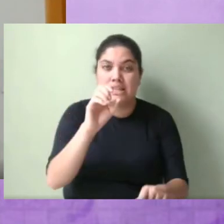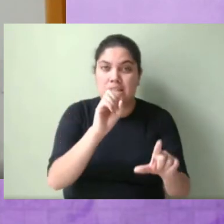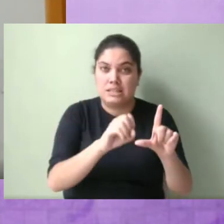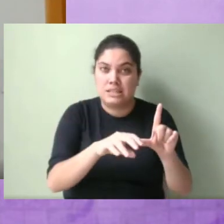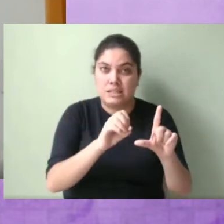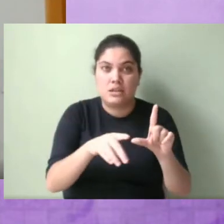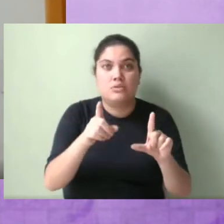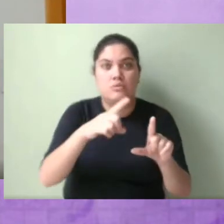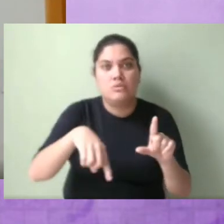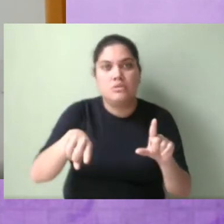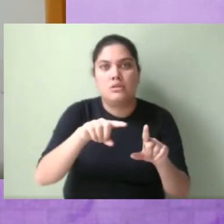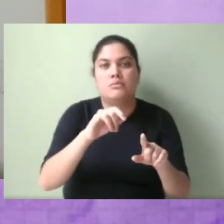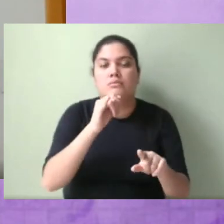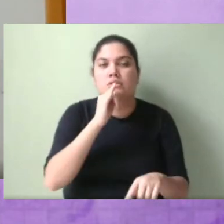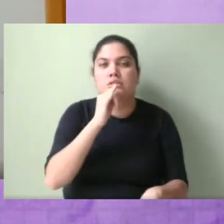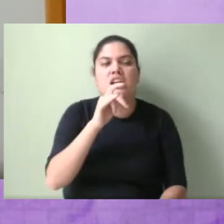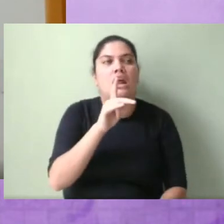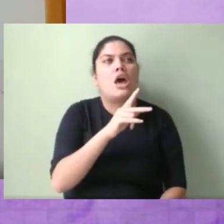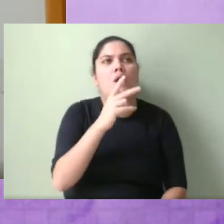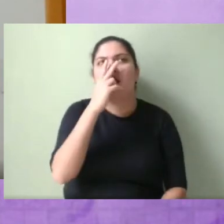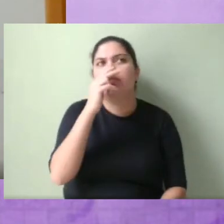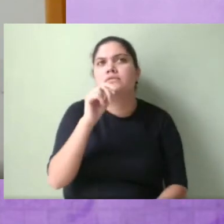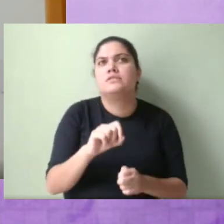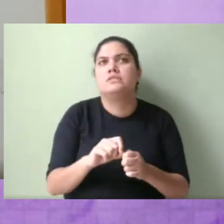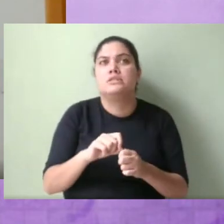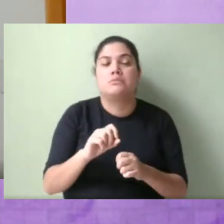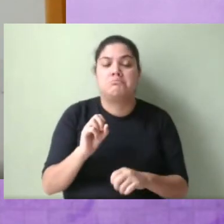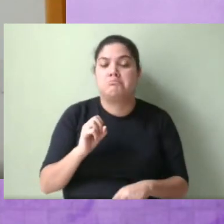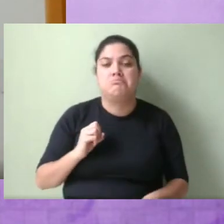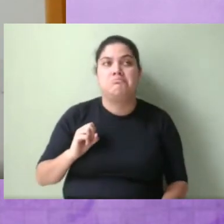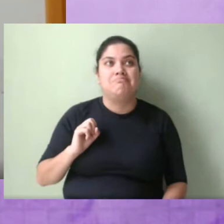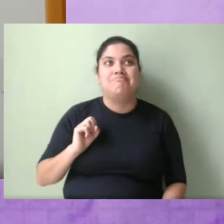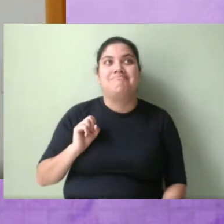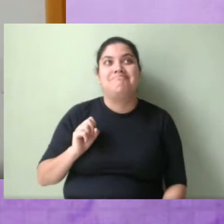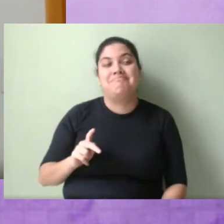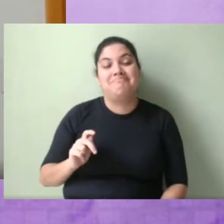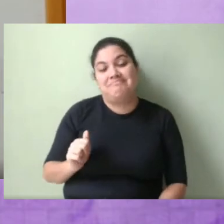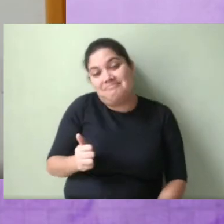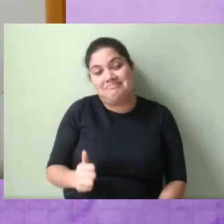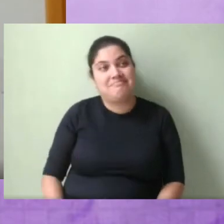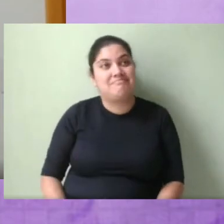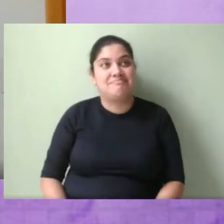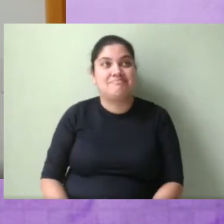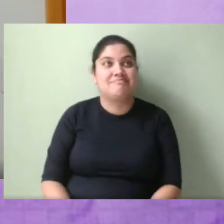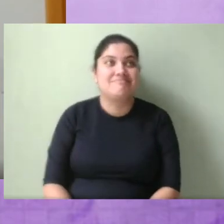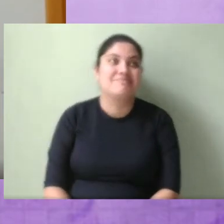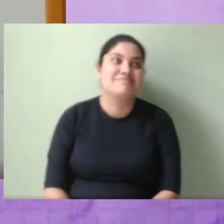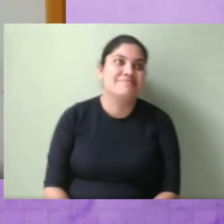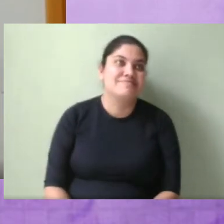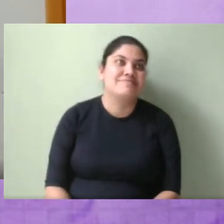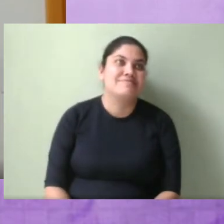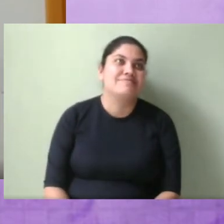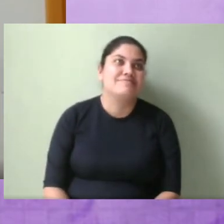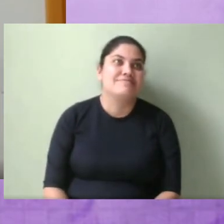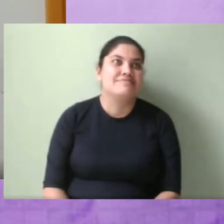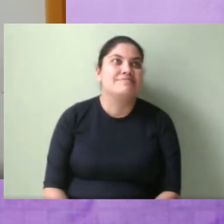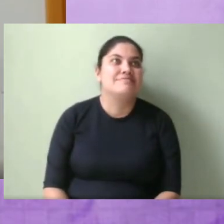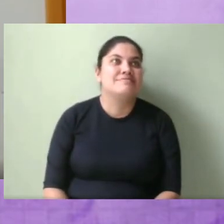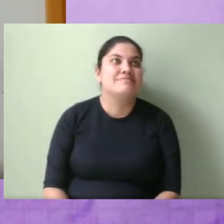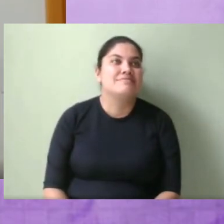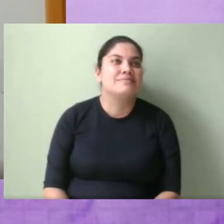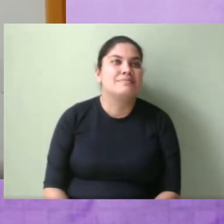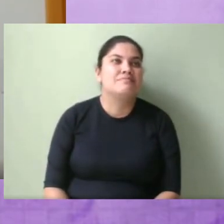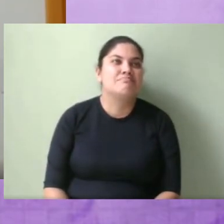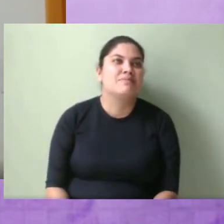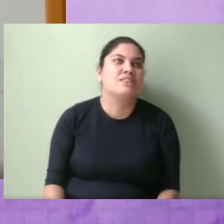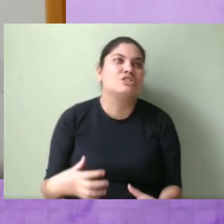17 anos a 50, a 60, e essa escuta que você disse, ela é fundamental,